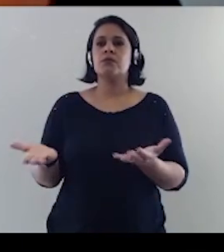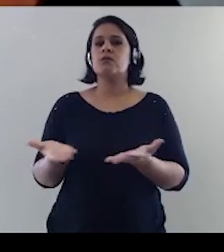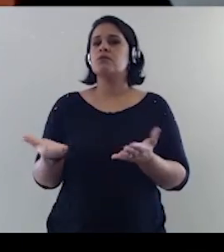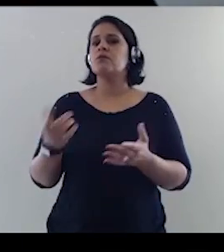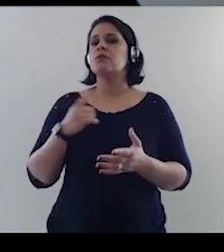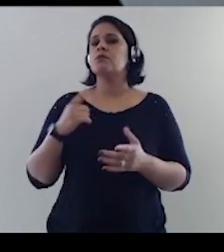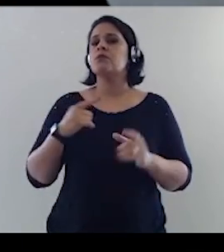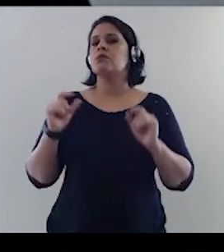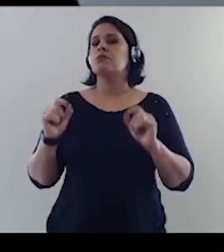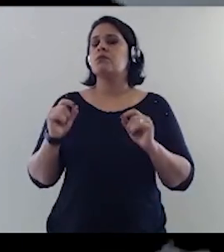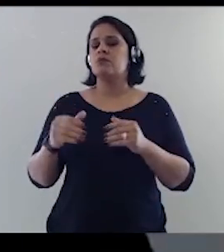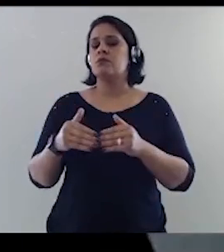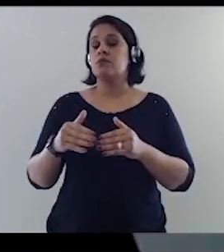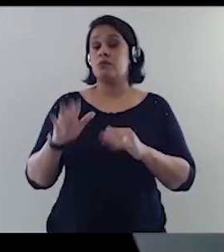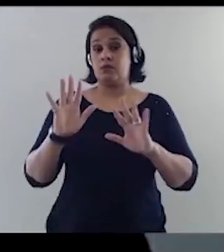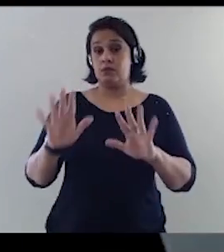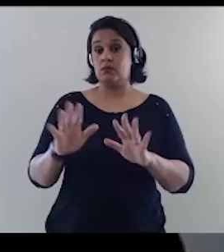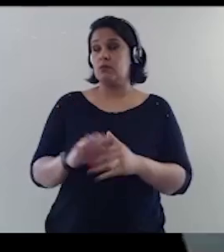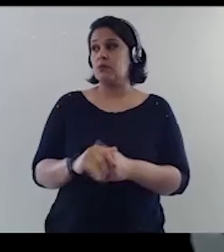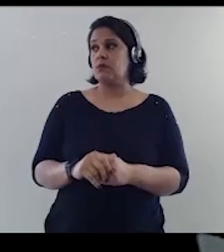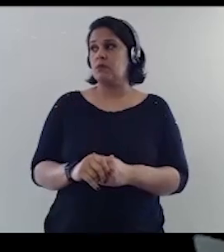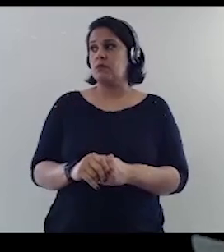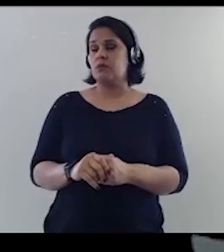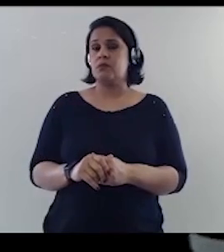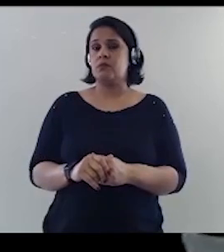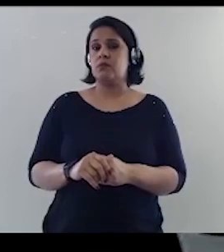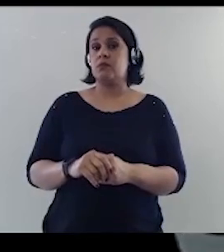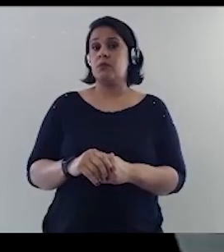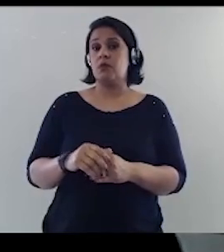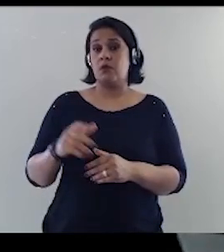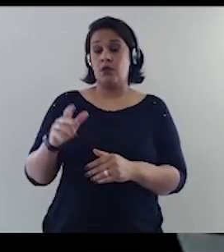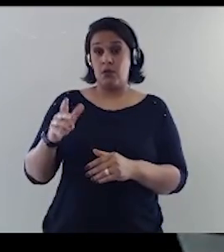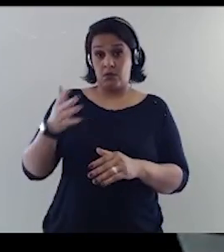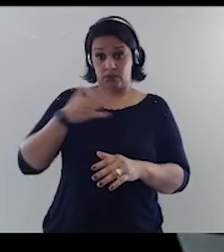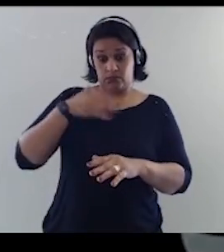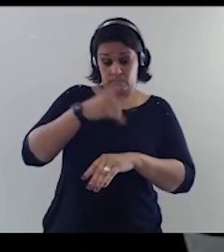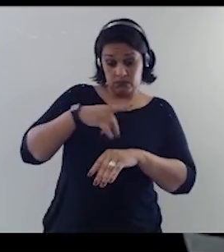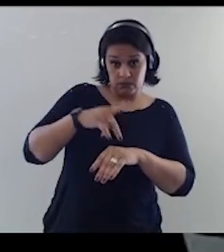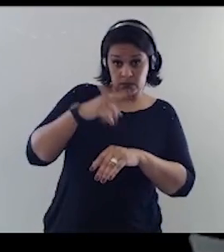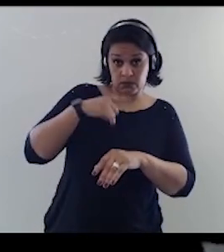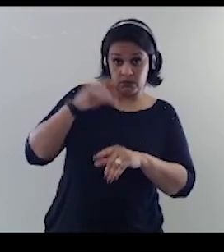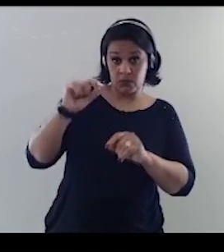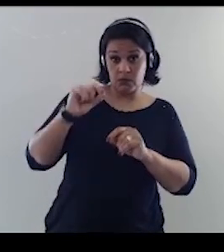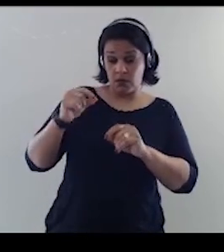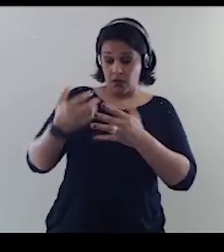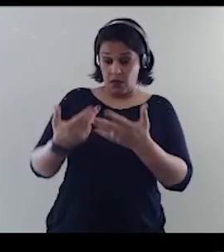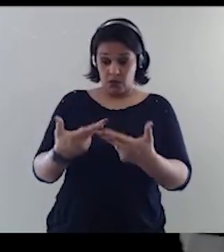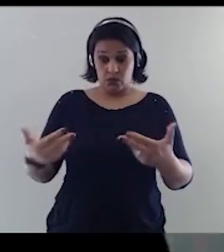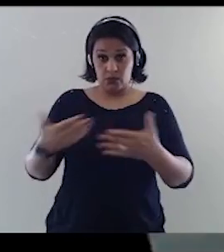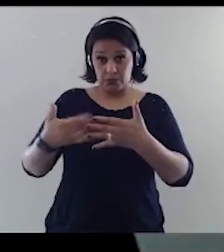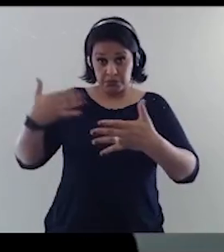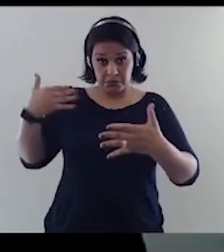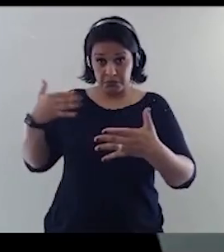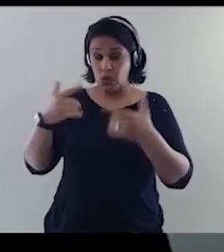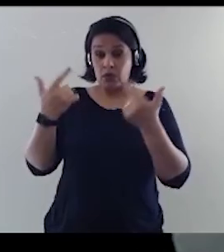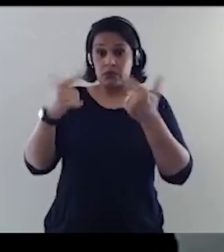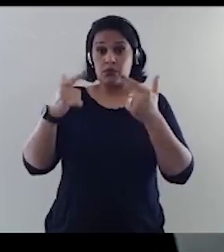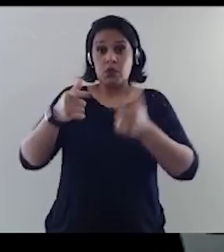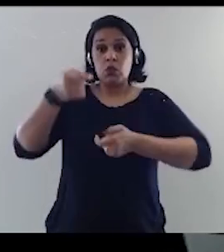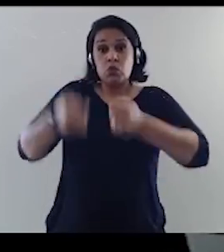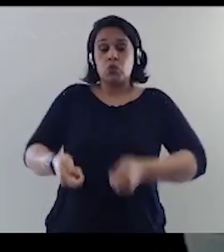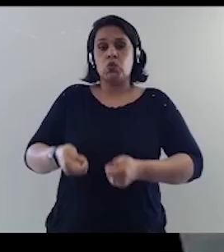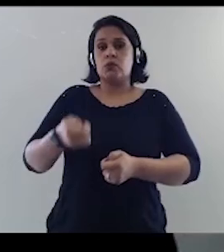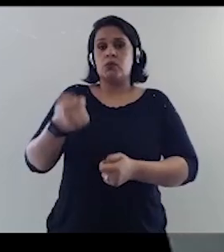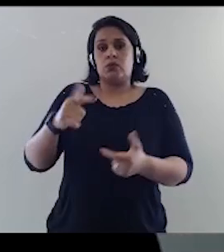ordenamento brasileiro. Em Portugal, o precedente não tem força jurídica positiva, ou seja, não consta